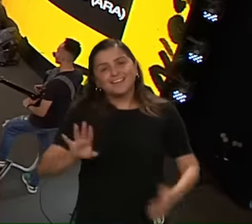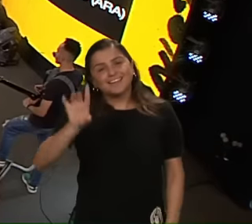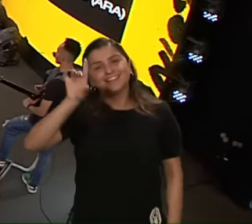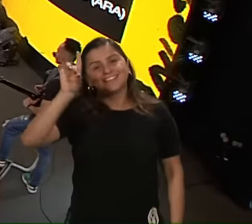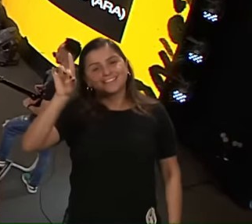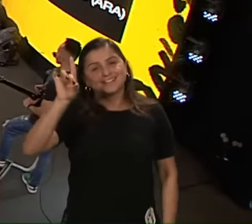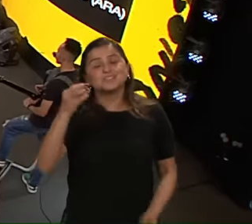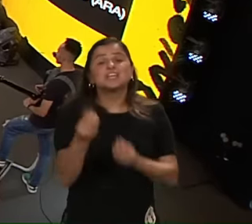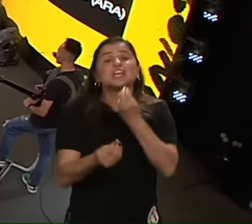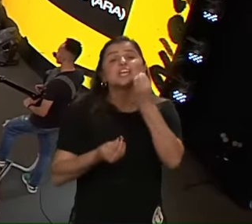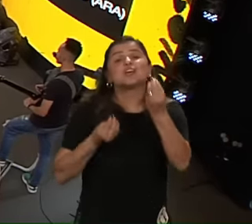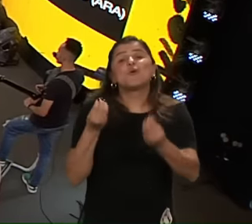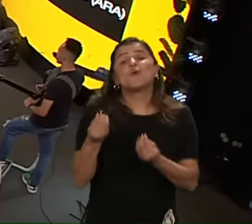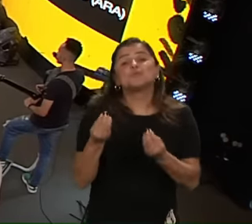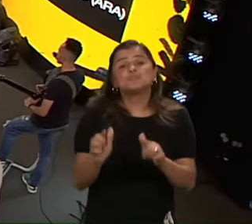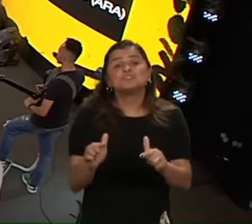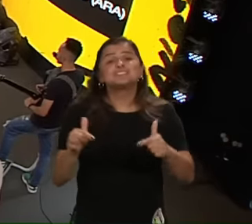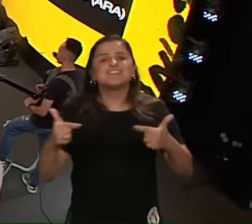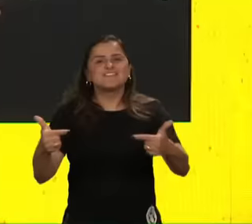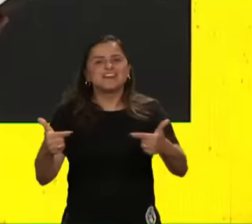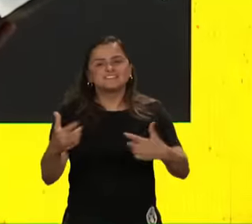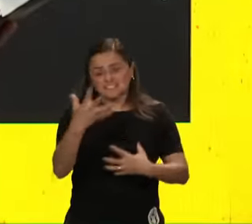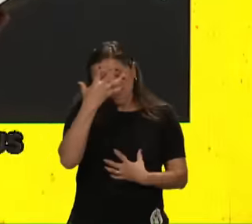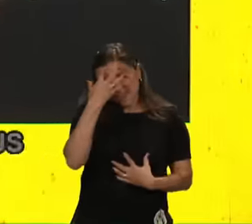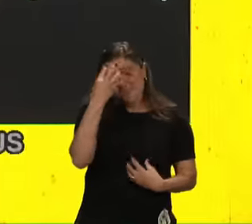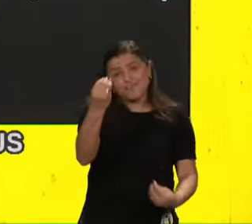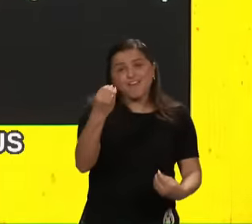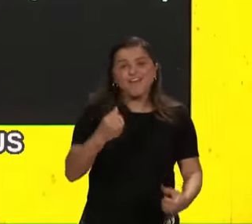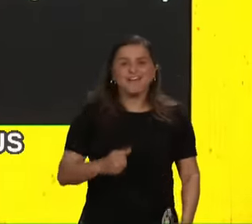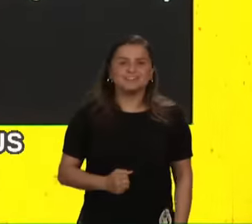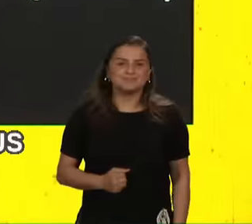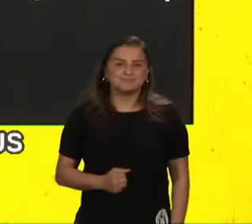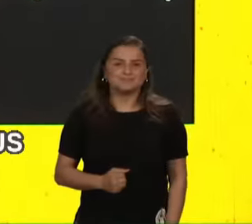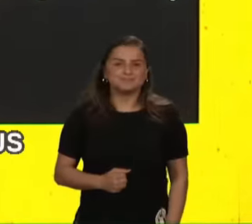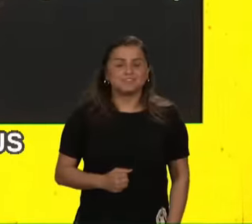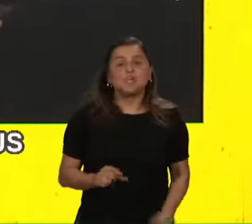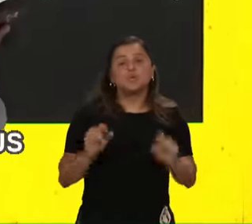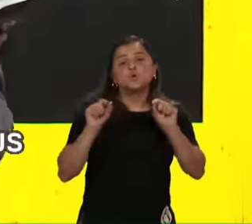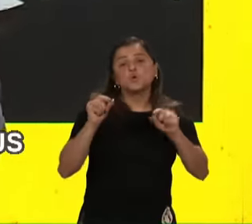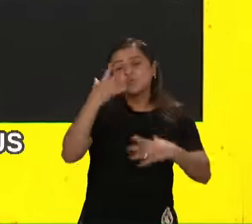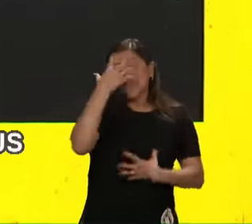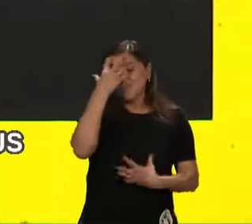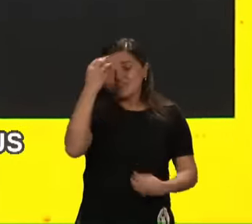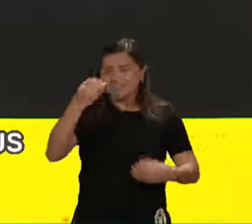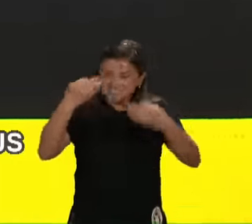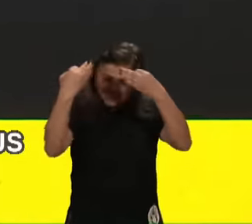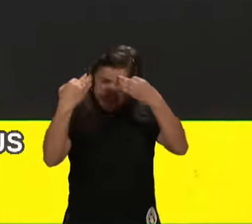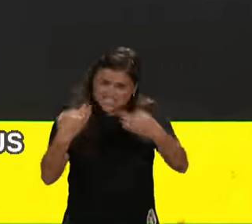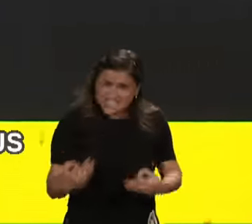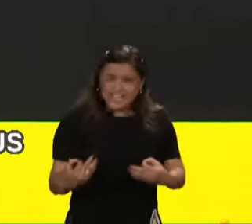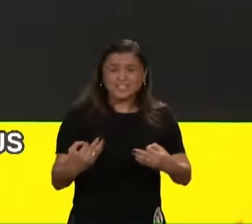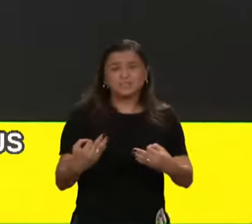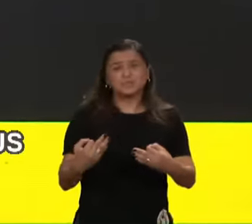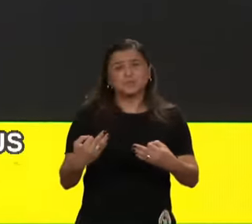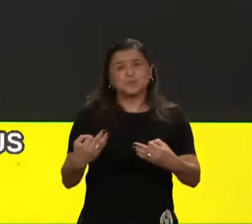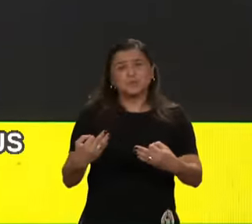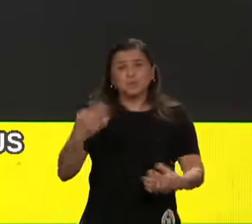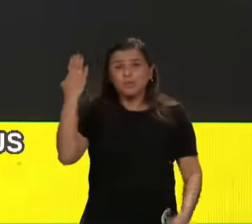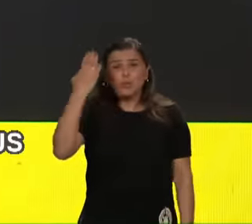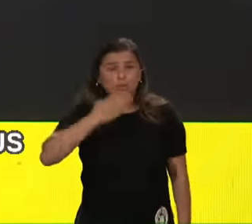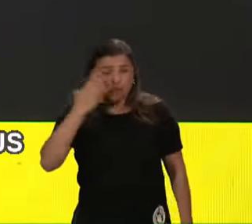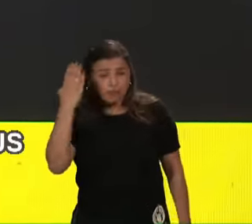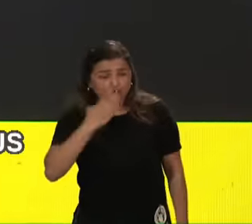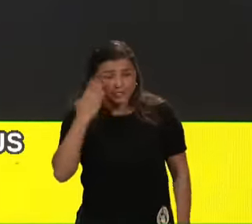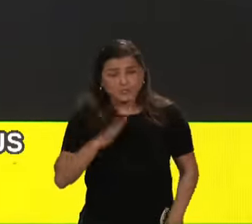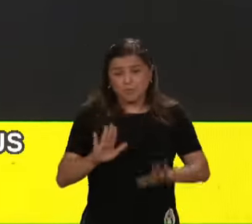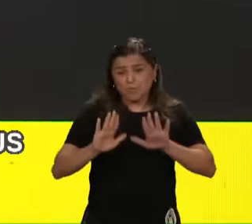fé, fé é a certeza das coisas que se espera, é a convicção daquilo que eu não estou vendo agora.